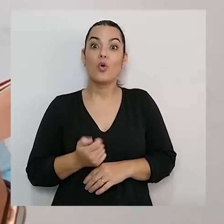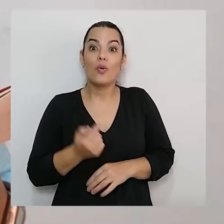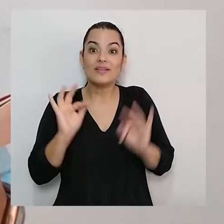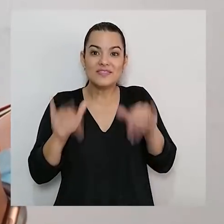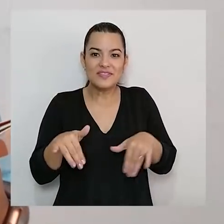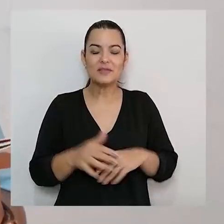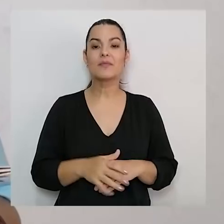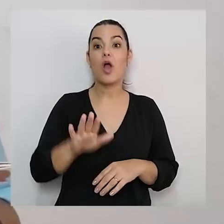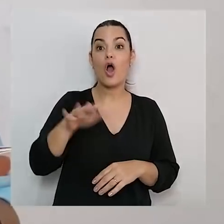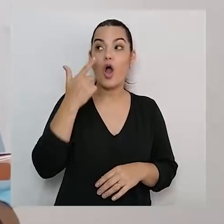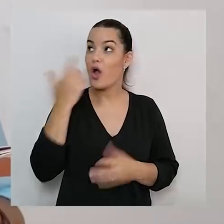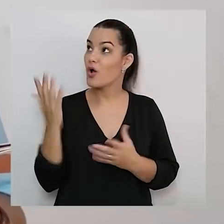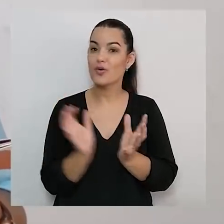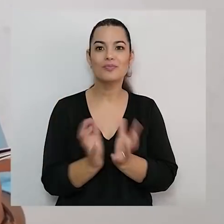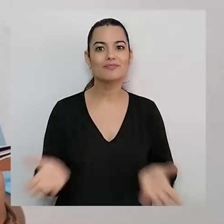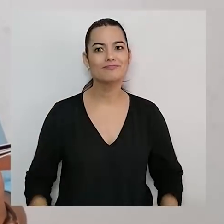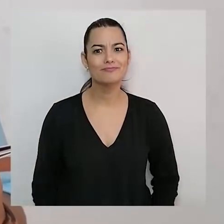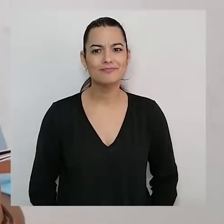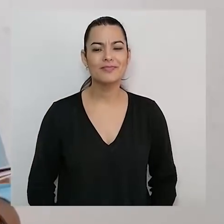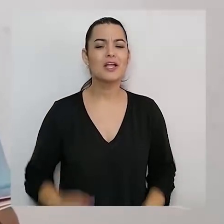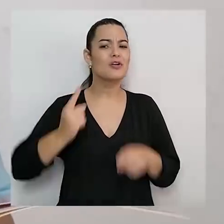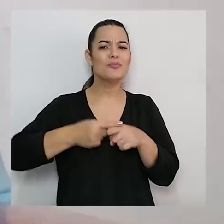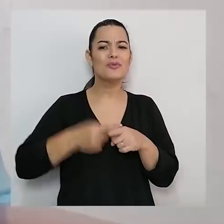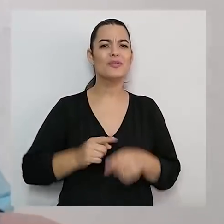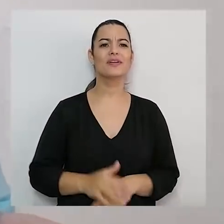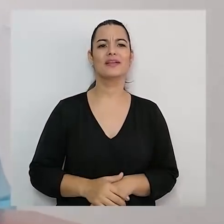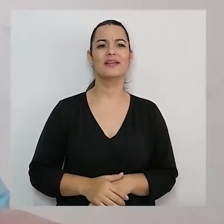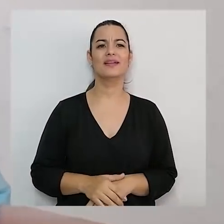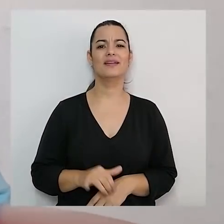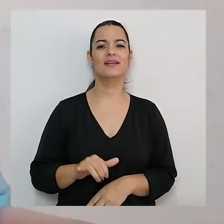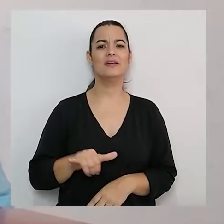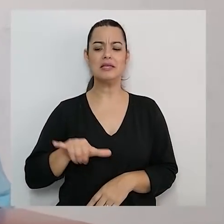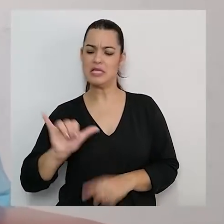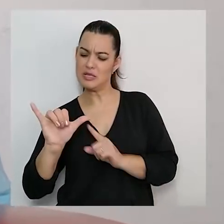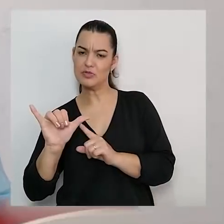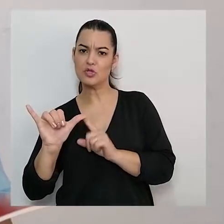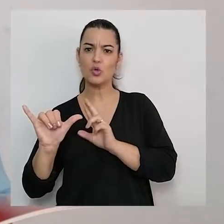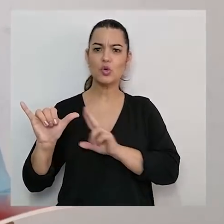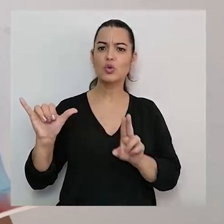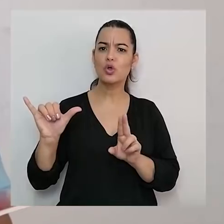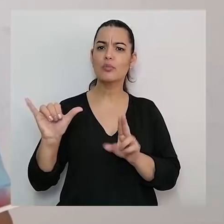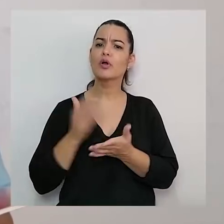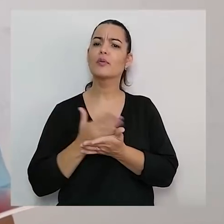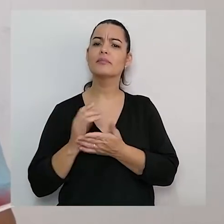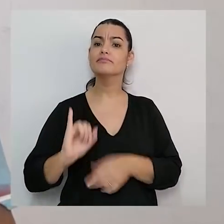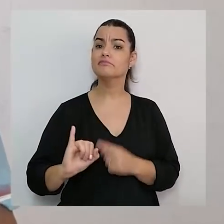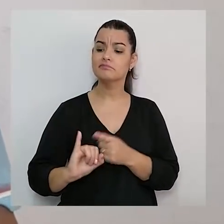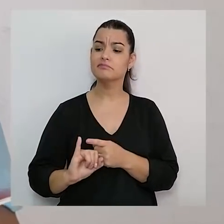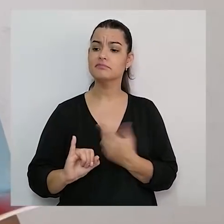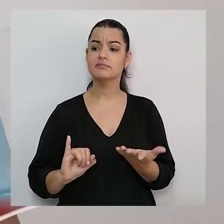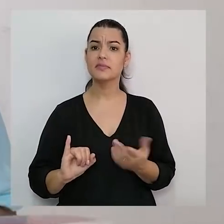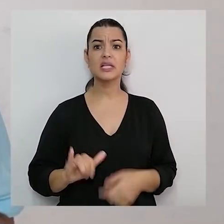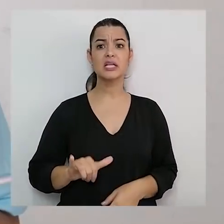olha aí, turma. Por que será que Y não se escreve com Y? Começa com I, não